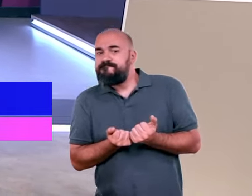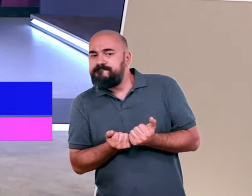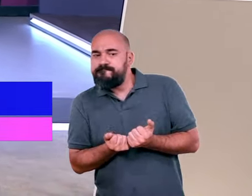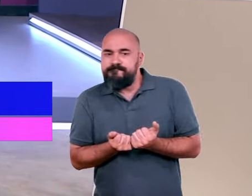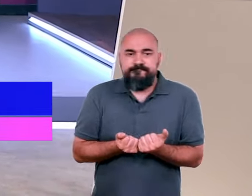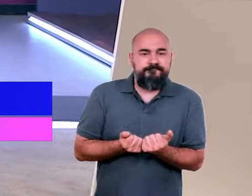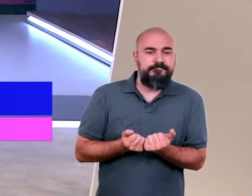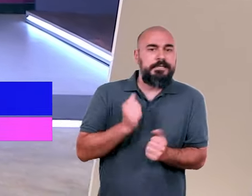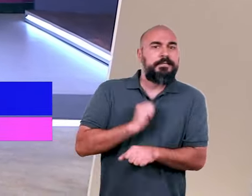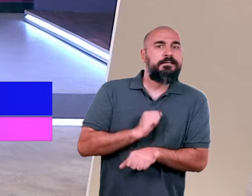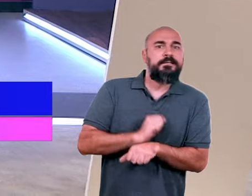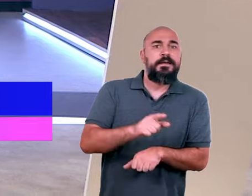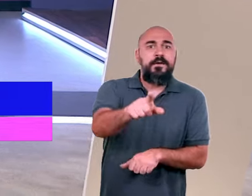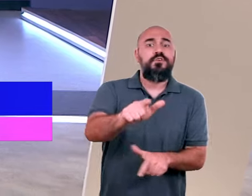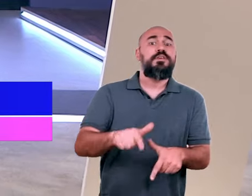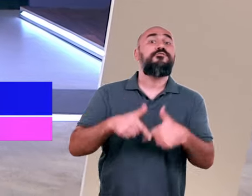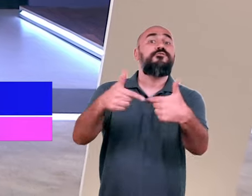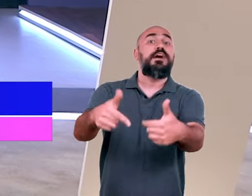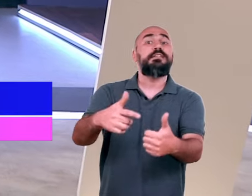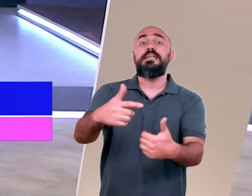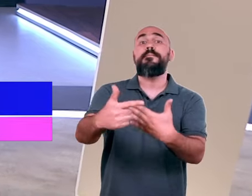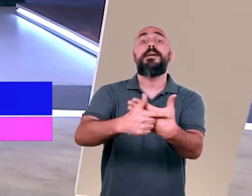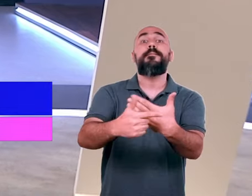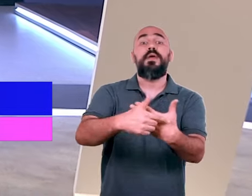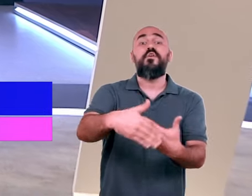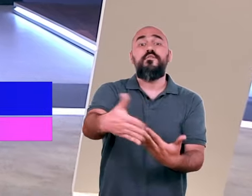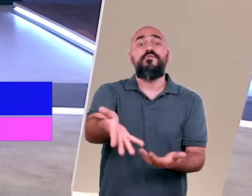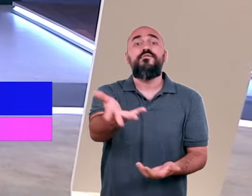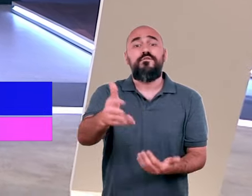espera que você faça a sua parte.